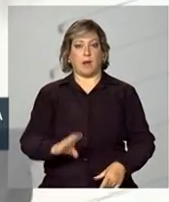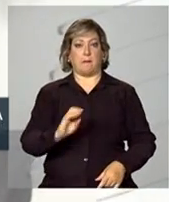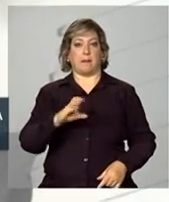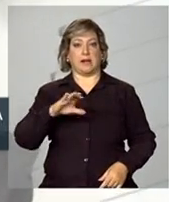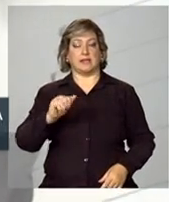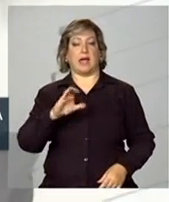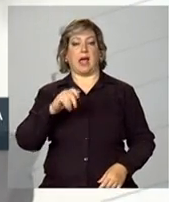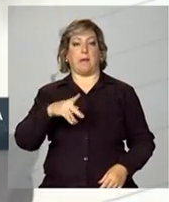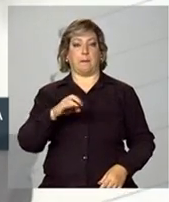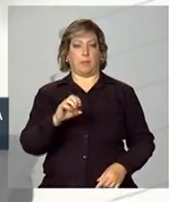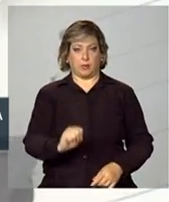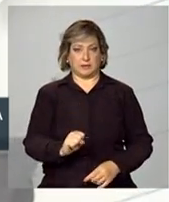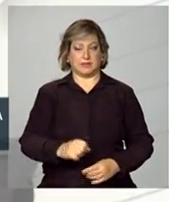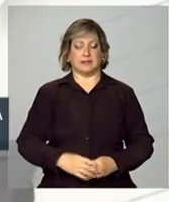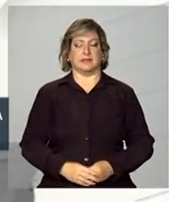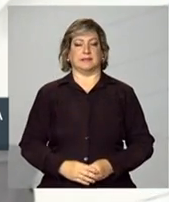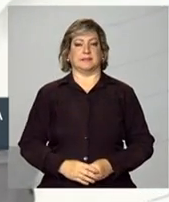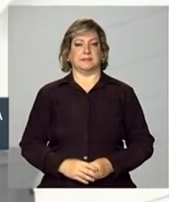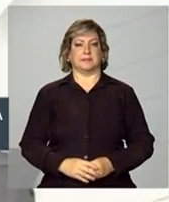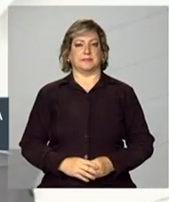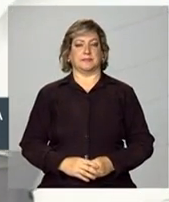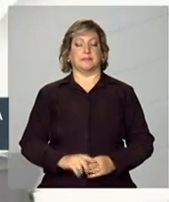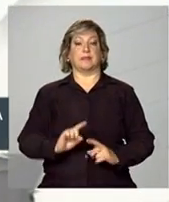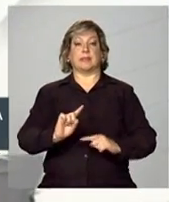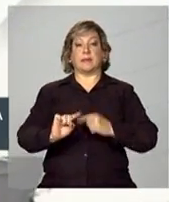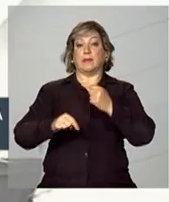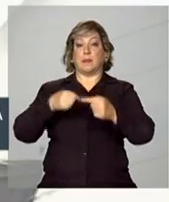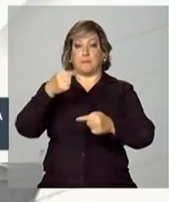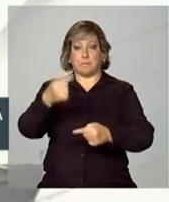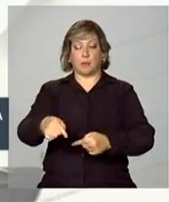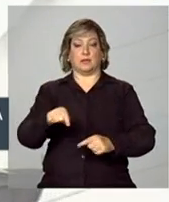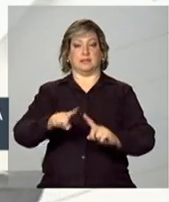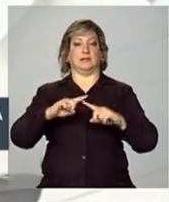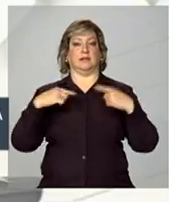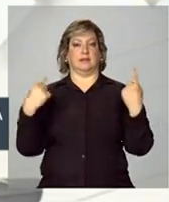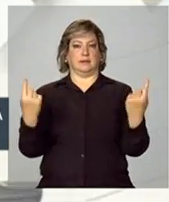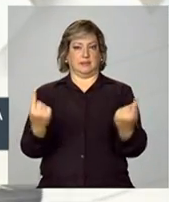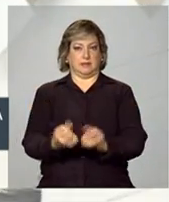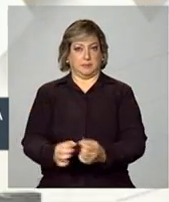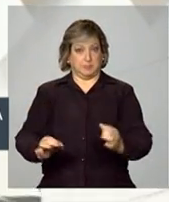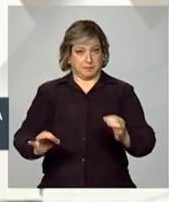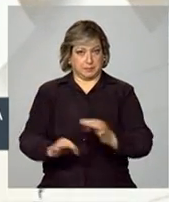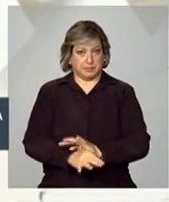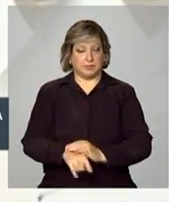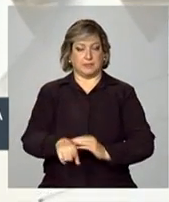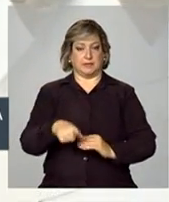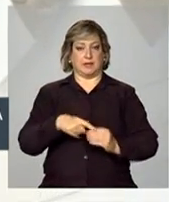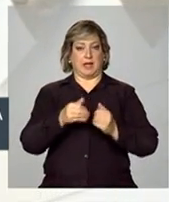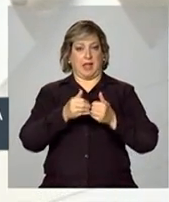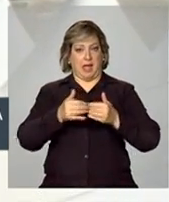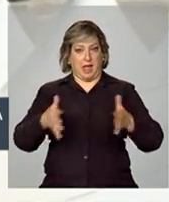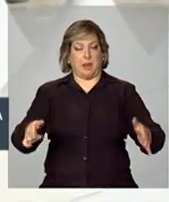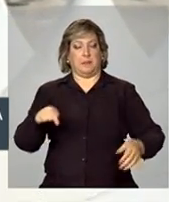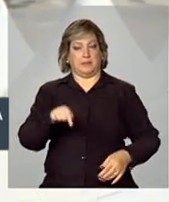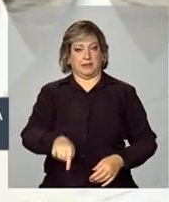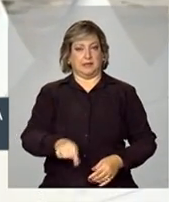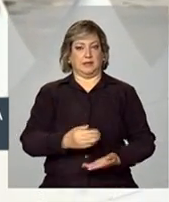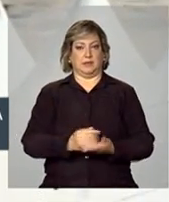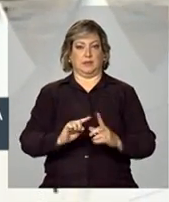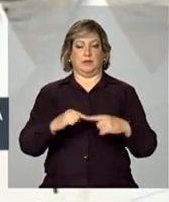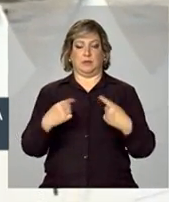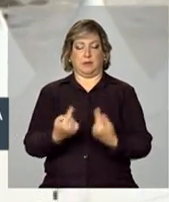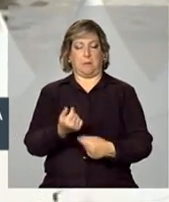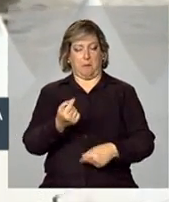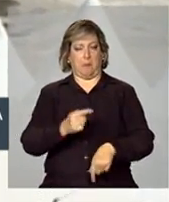de Campos após a solenidade e de abertura que